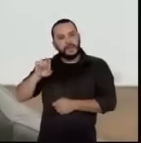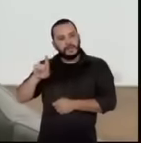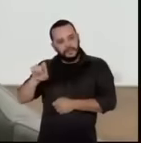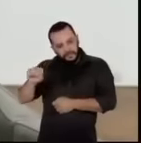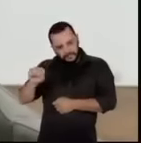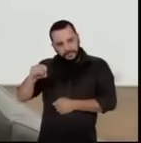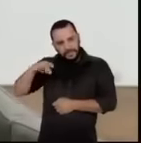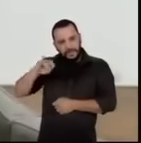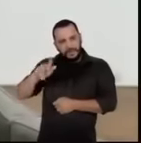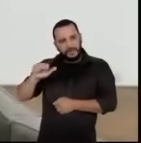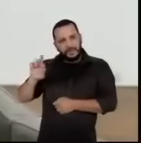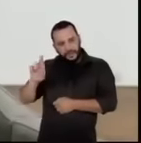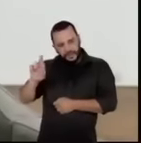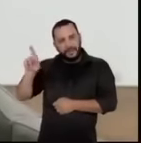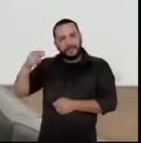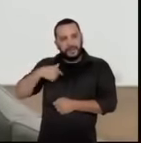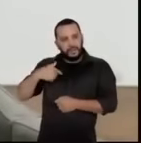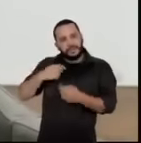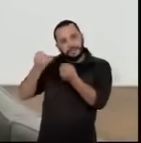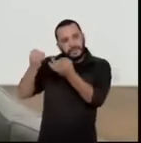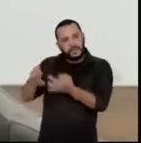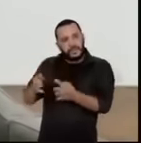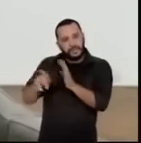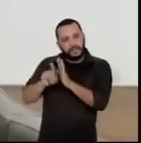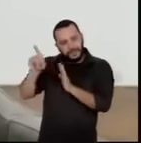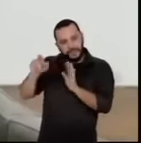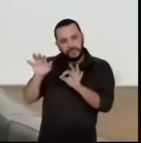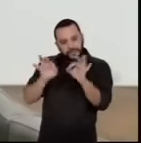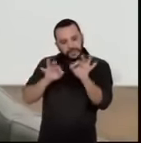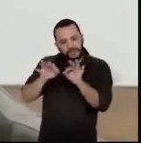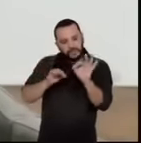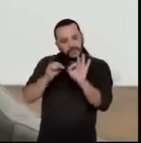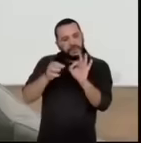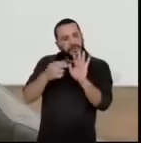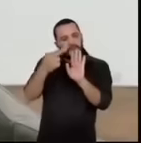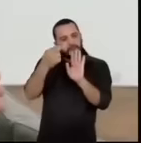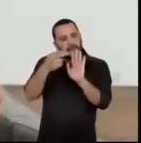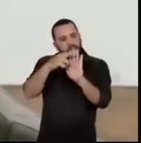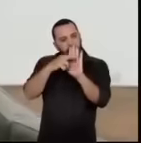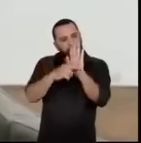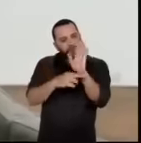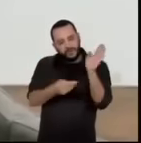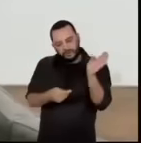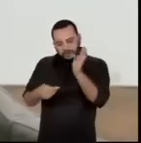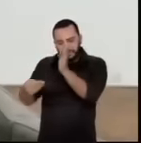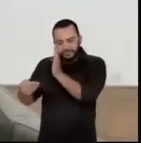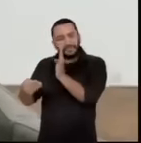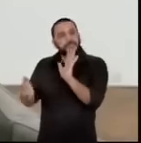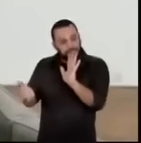todos, mostrei o relatório, mostrei os apontamentos. Ou seja, esse foi um processo que veio até agora,